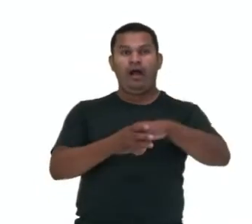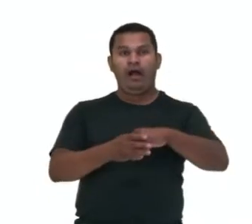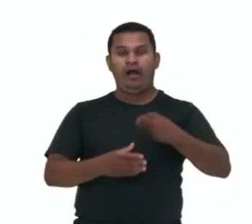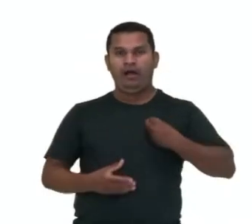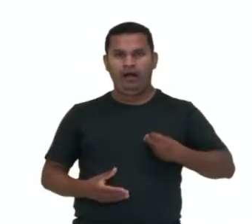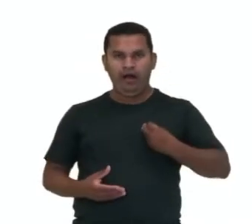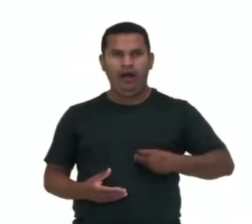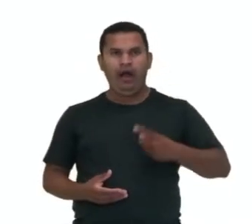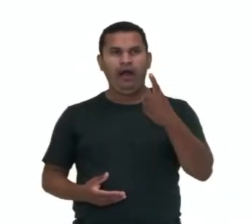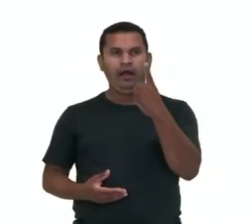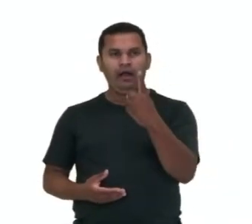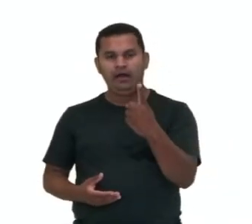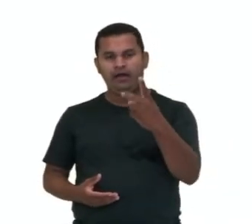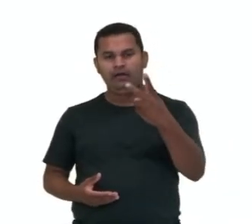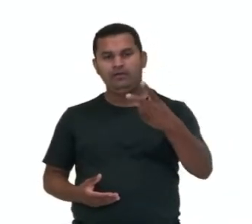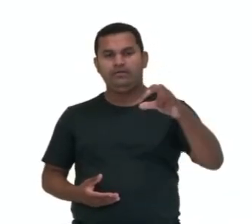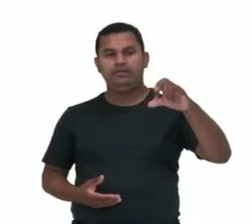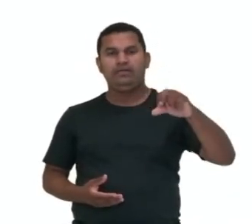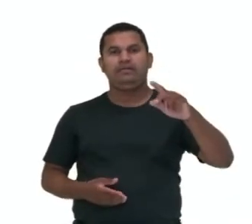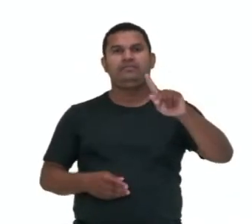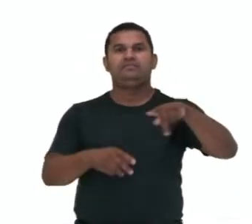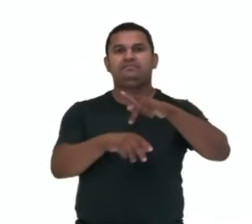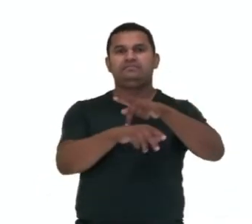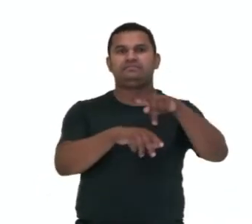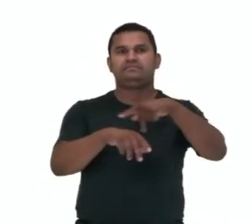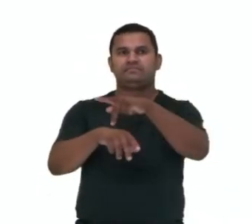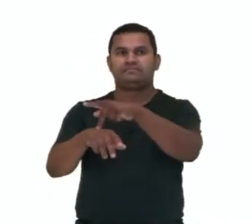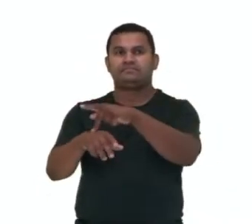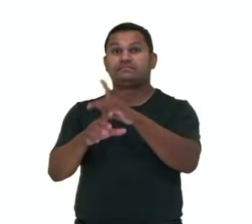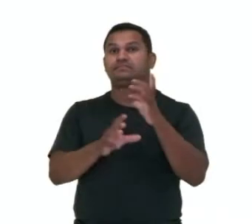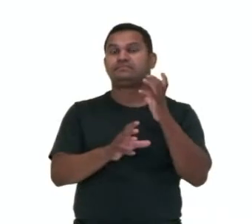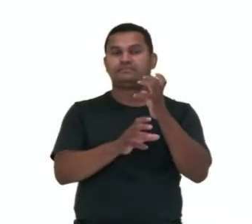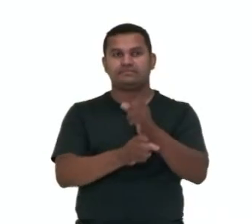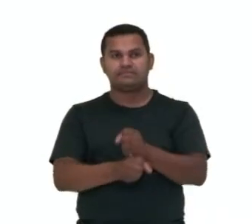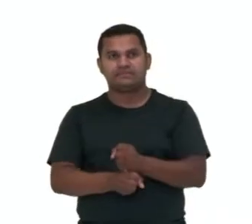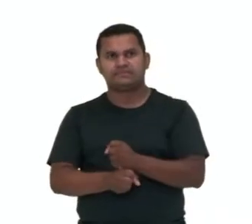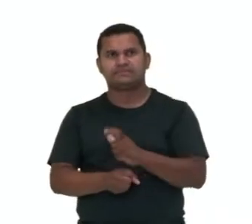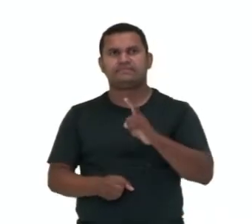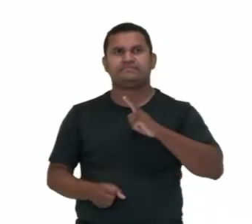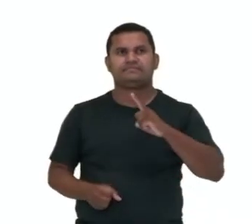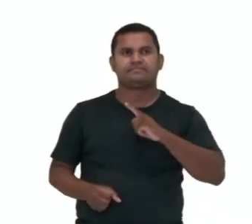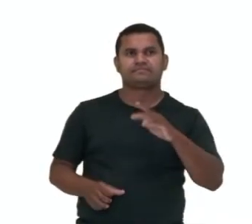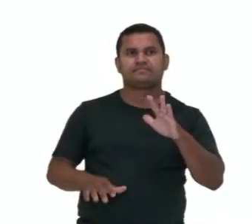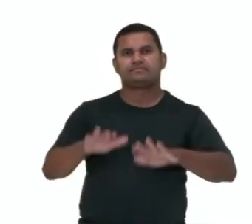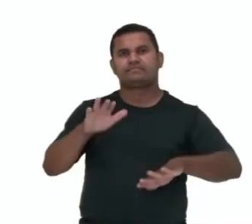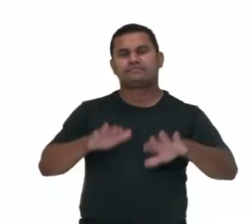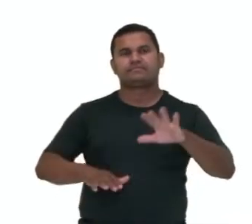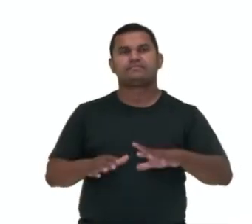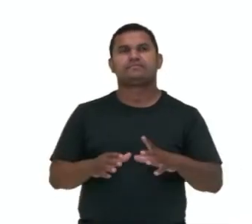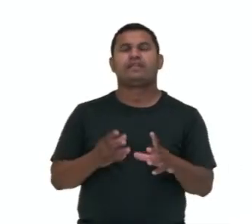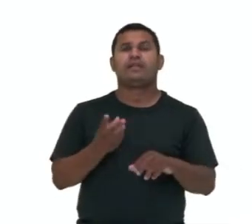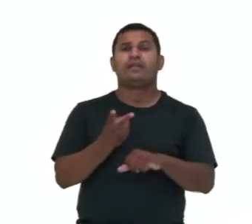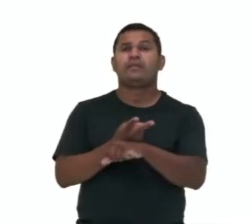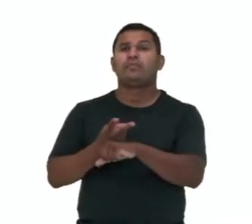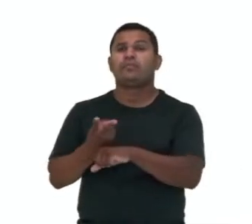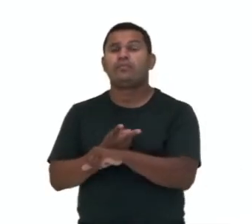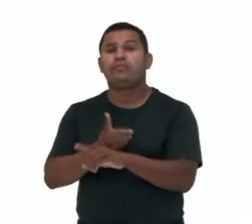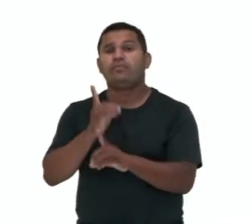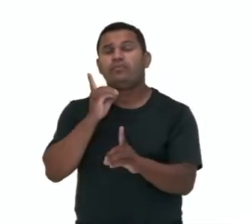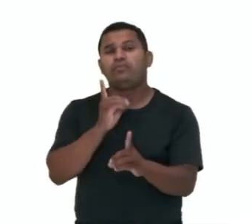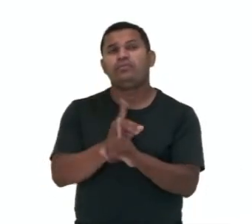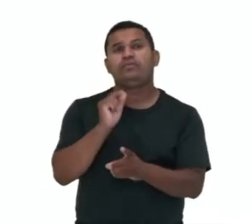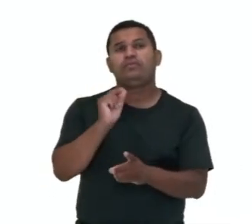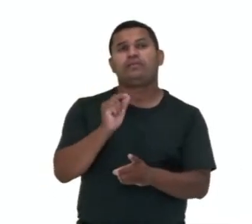aparecem, né? Apesar de elas estarem localizadas em todo o planeta, elas têm em comum a busca por